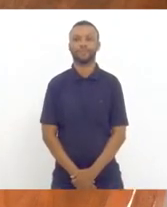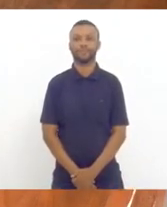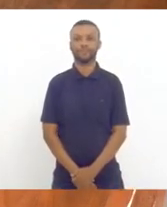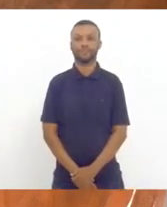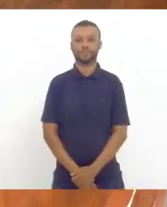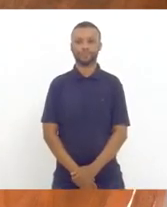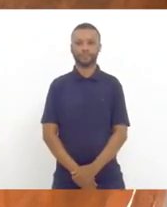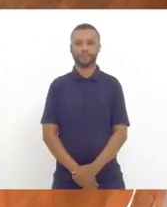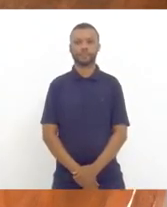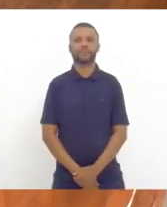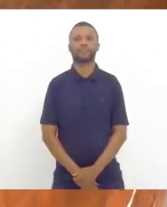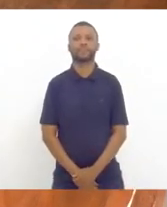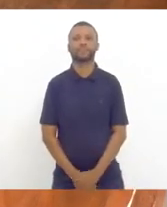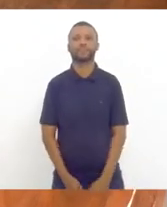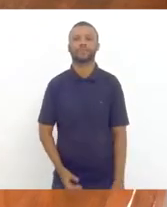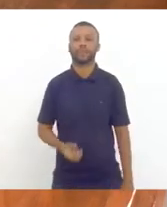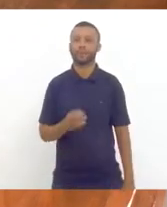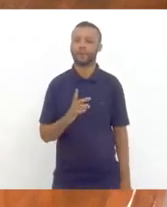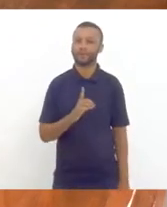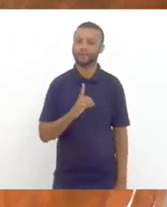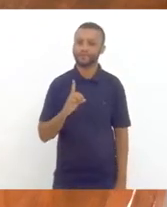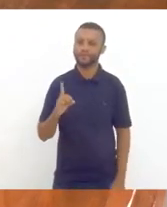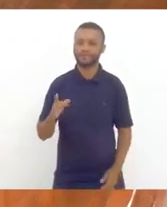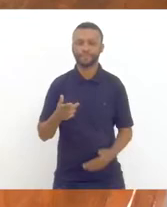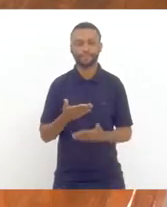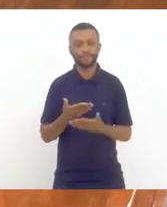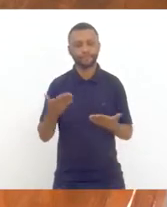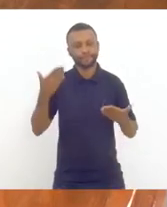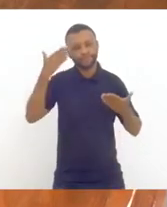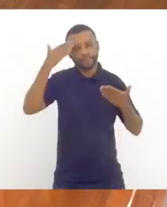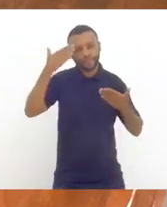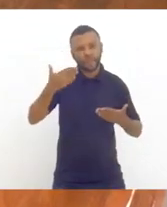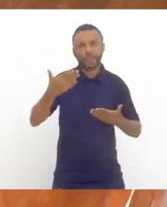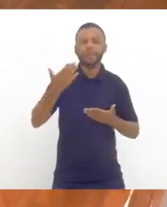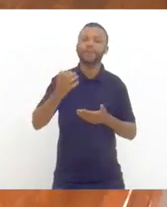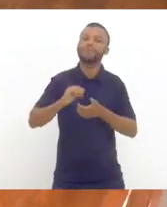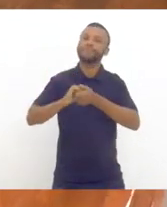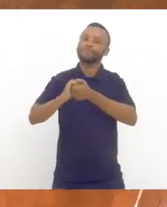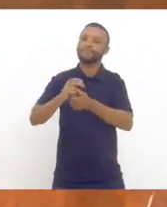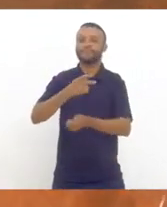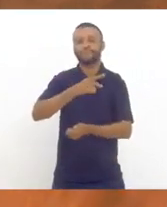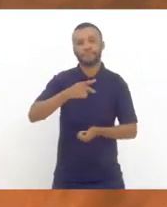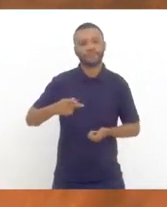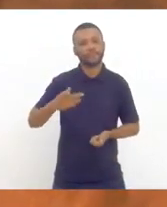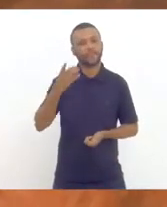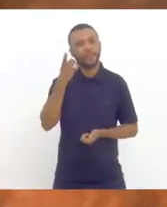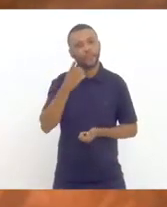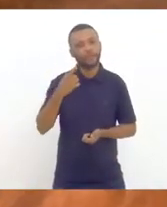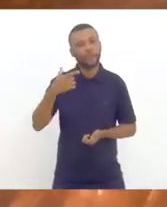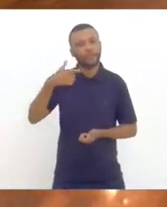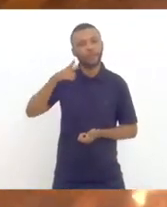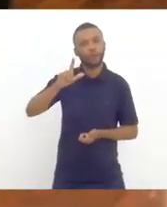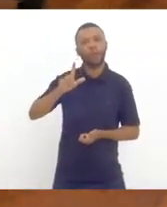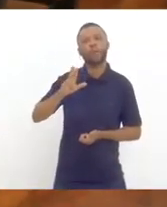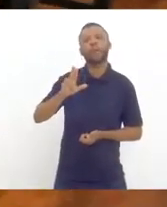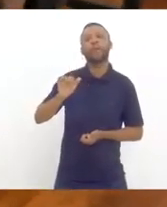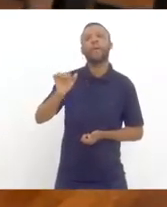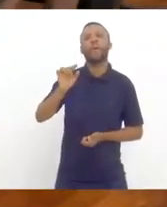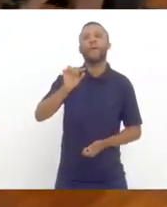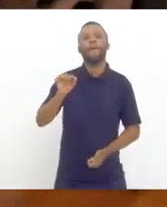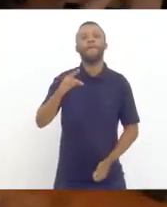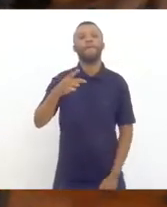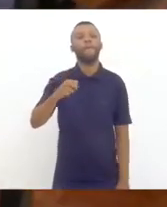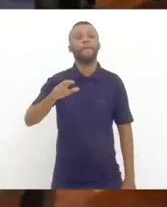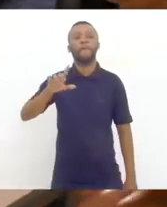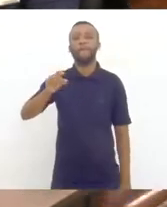Bom dia, obrigada. Gostaria de cumprimentar o presidente, deputado Luiz Paulo, presidente